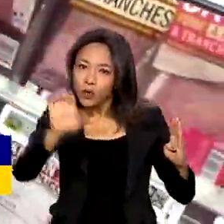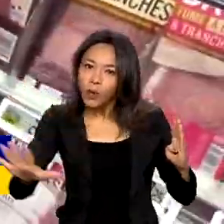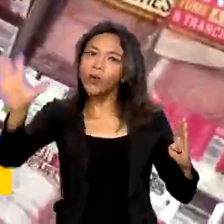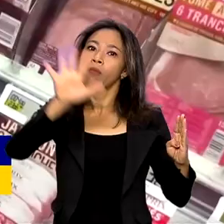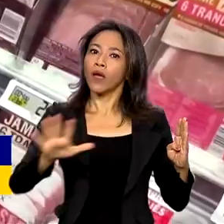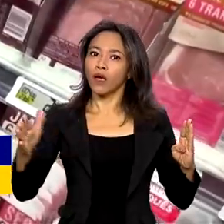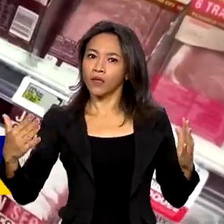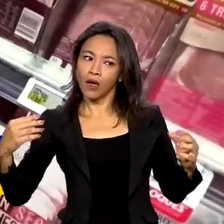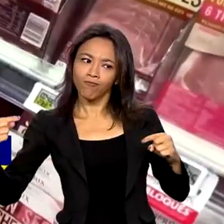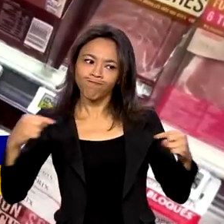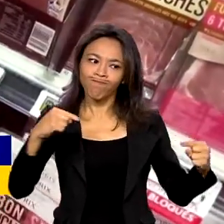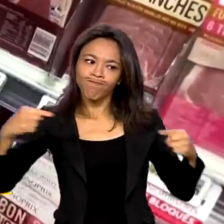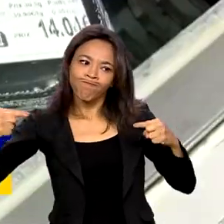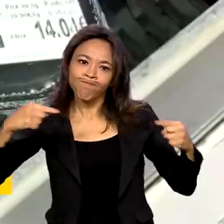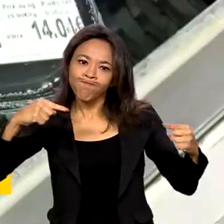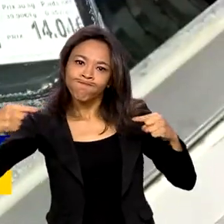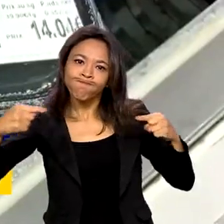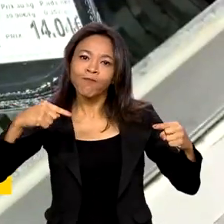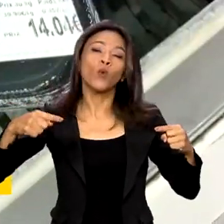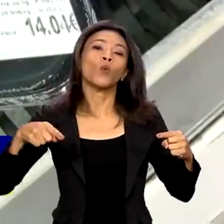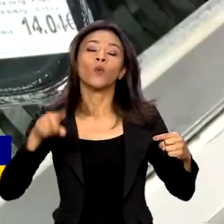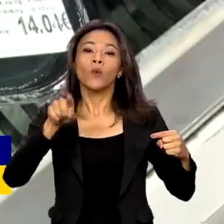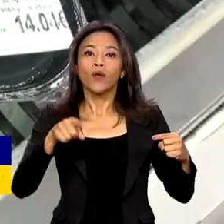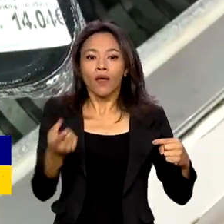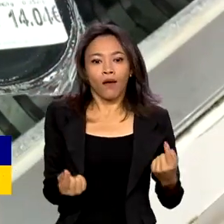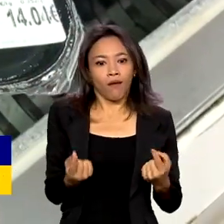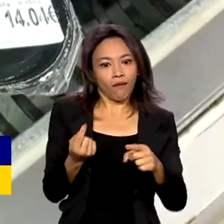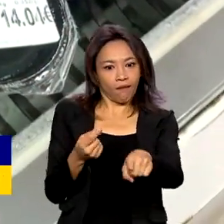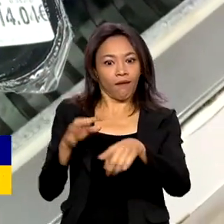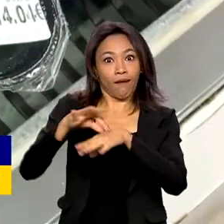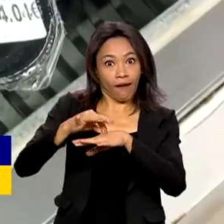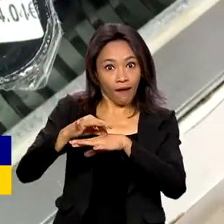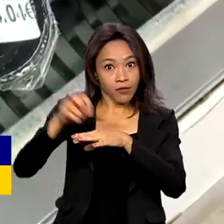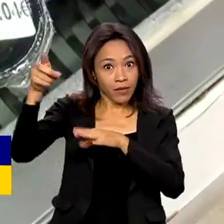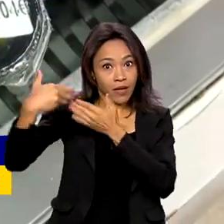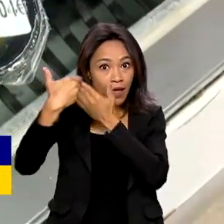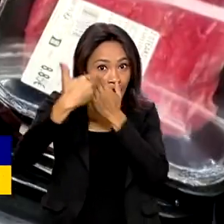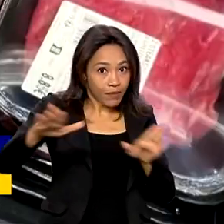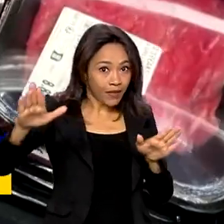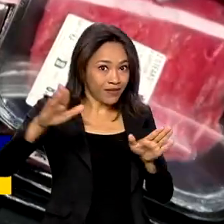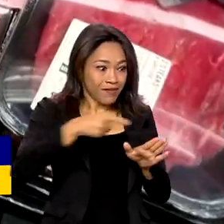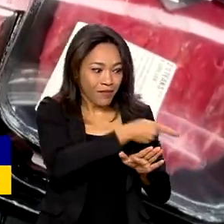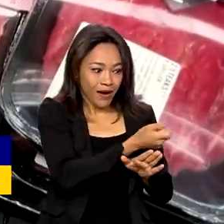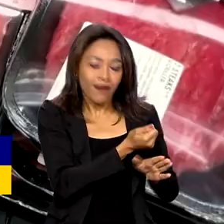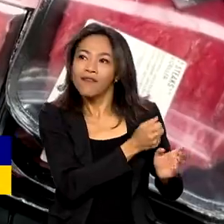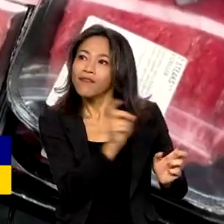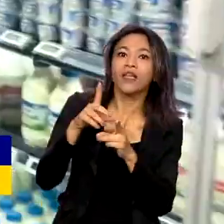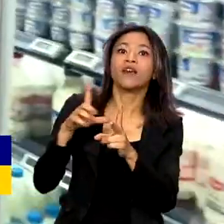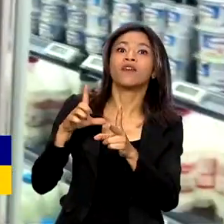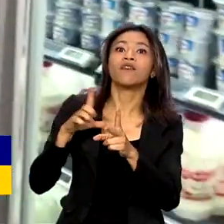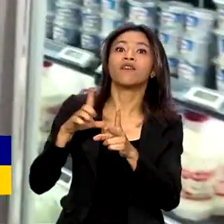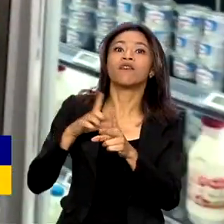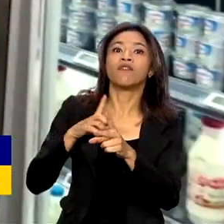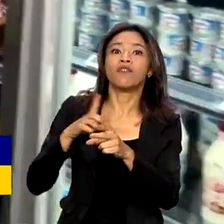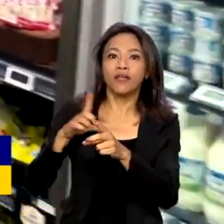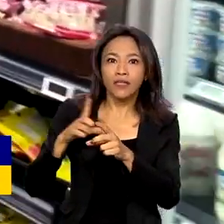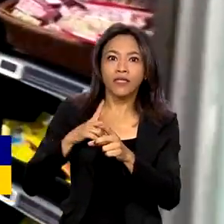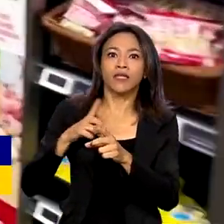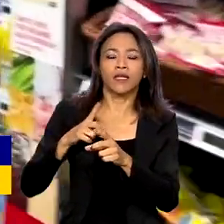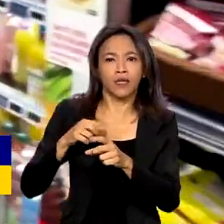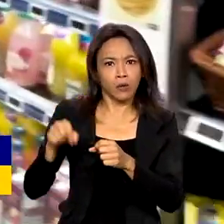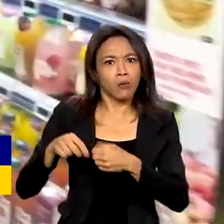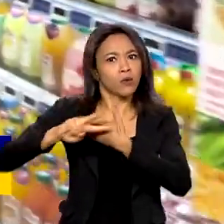Muito tem a ver com carne. Para os franceses, abrir seu mercado para a carne brasileira pode ter um impacto muito grande